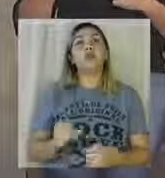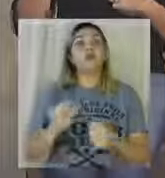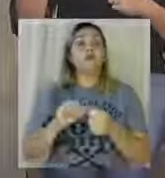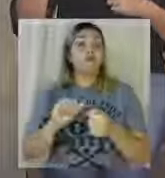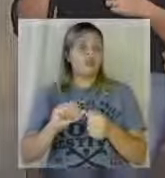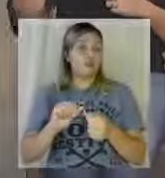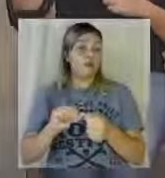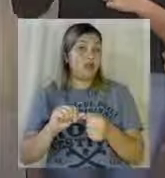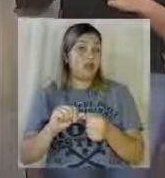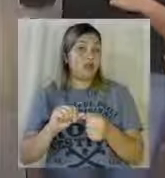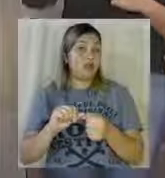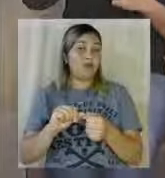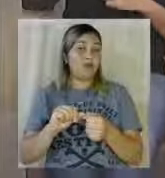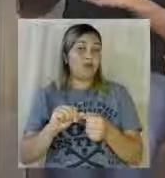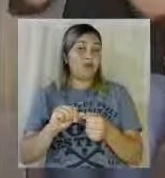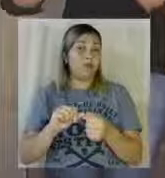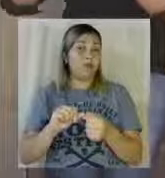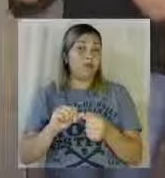fazer